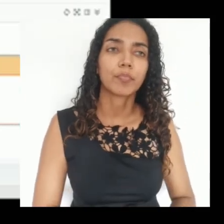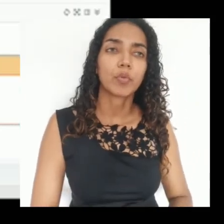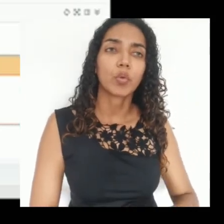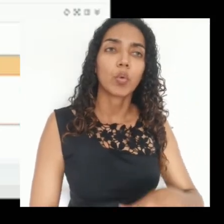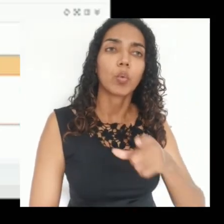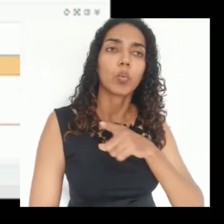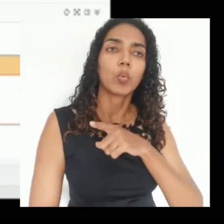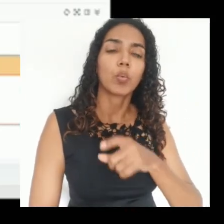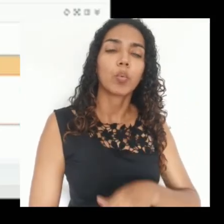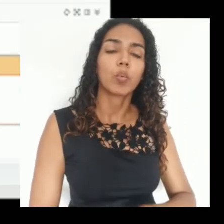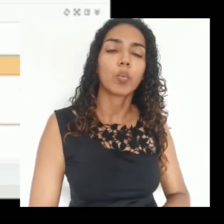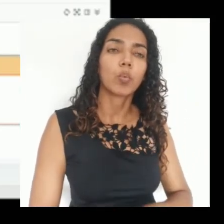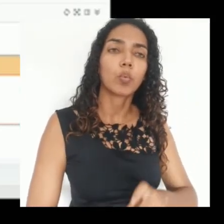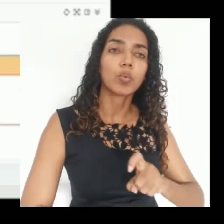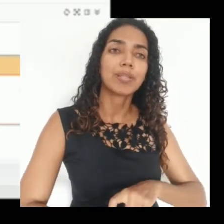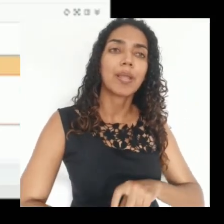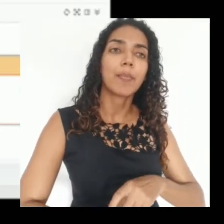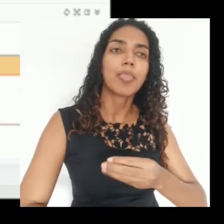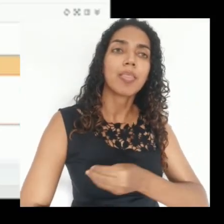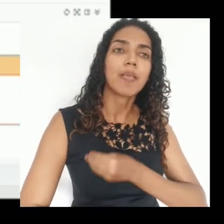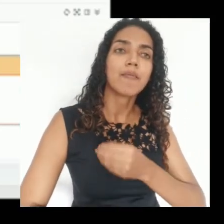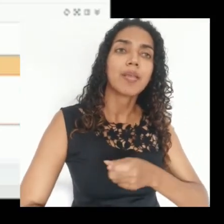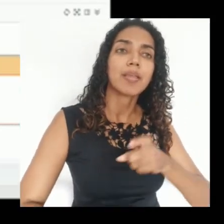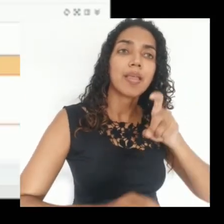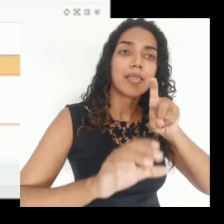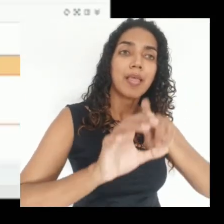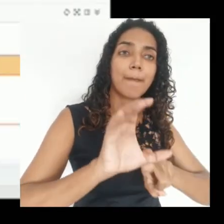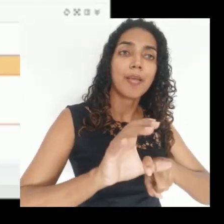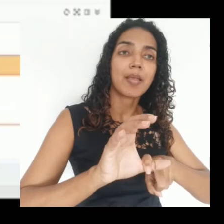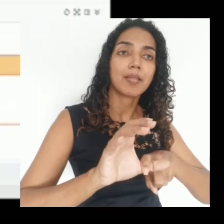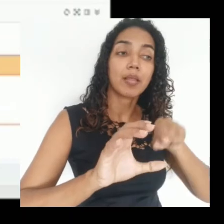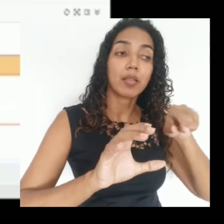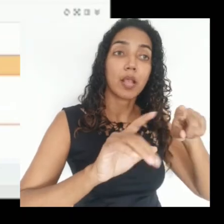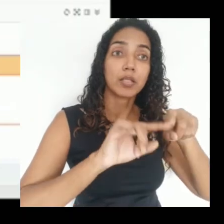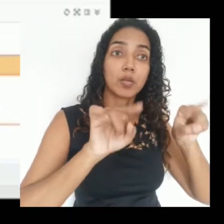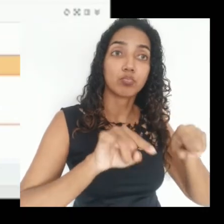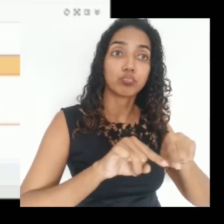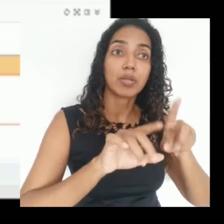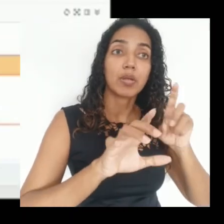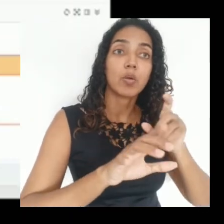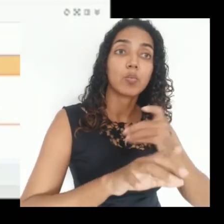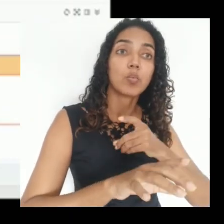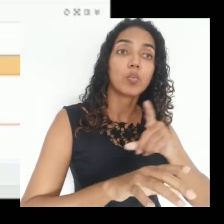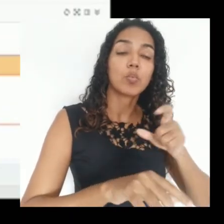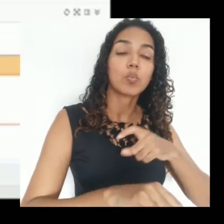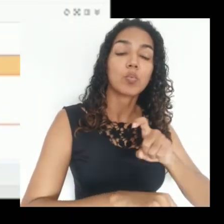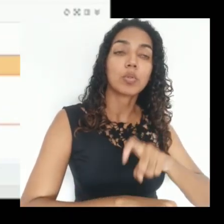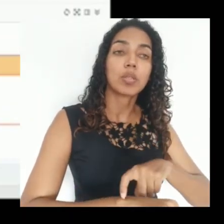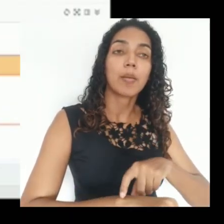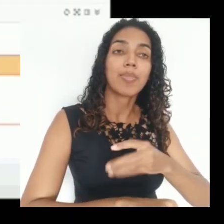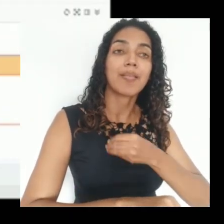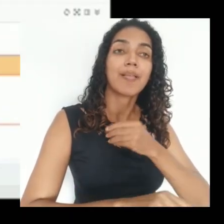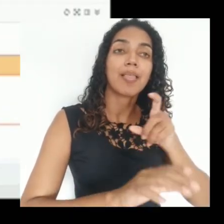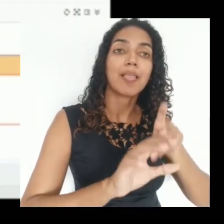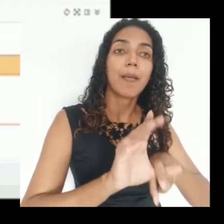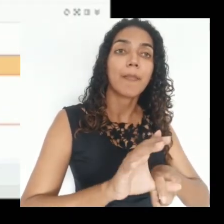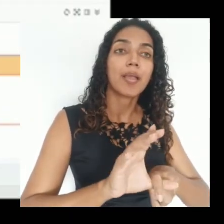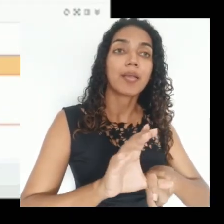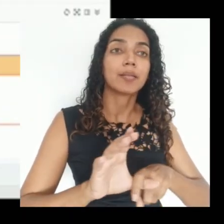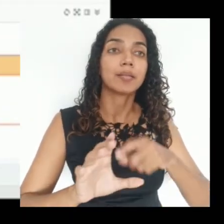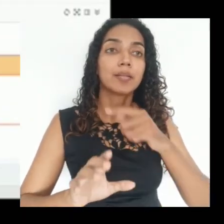de vida da entidade forte, do todo. Essa é a única diferença. E como é que eu implemento? A implementação ela